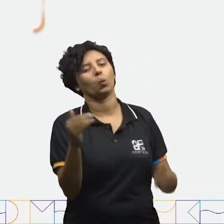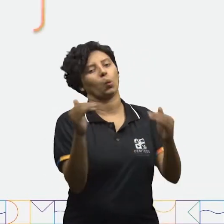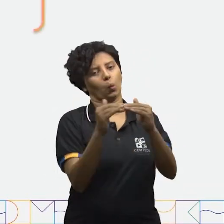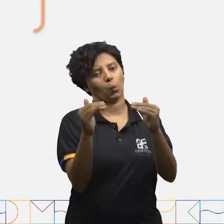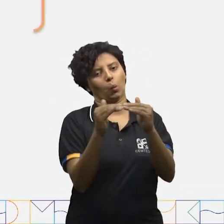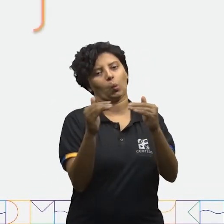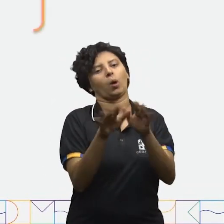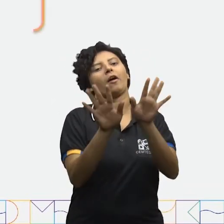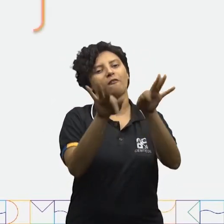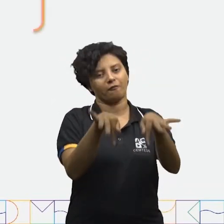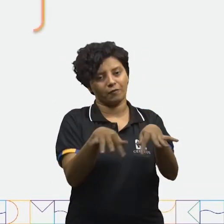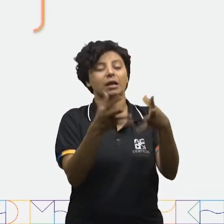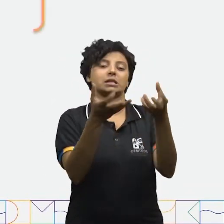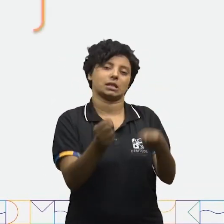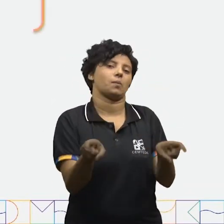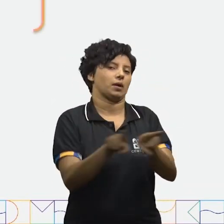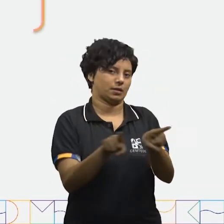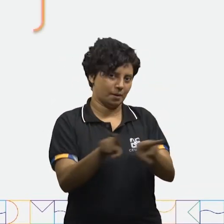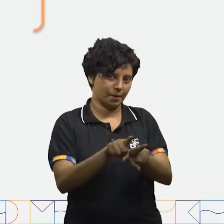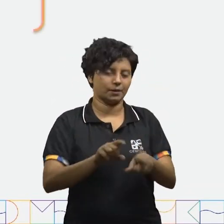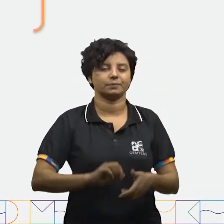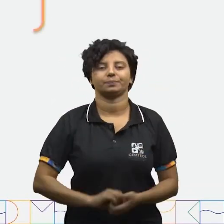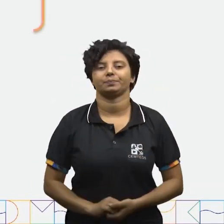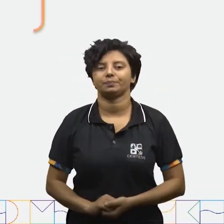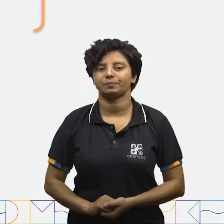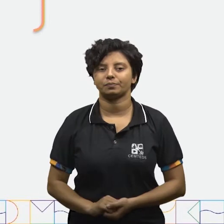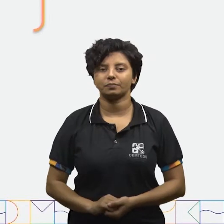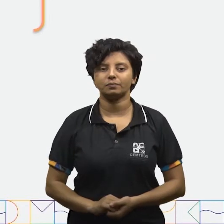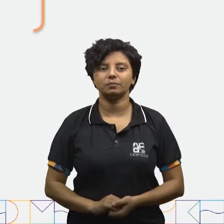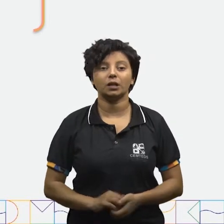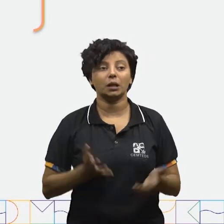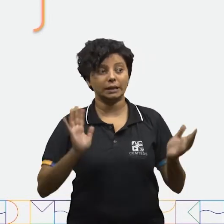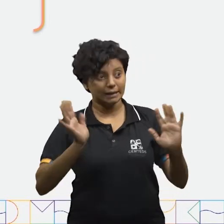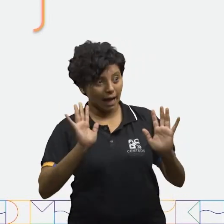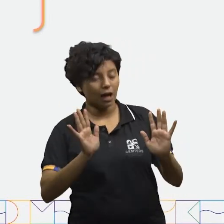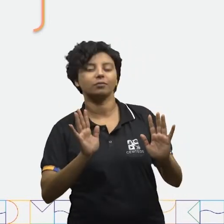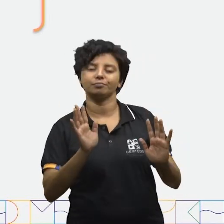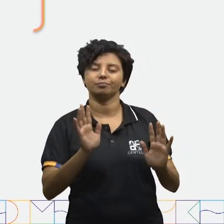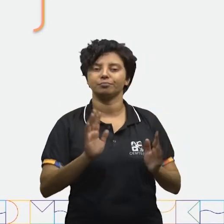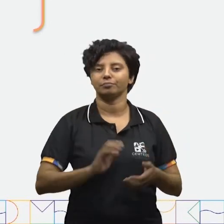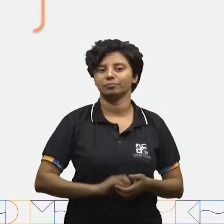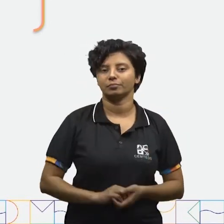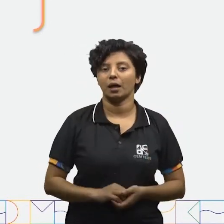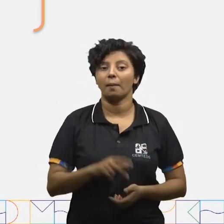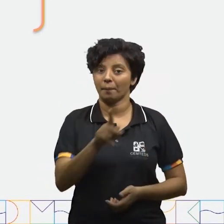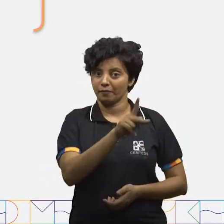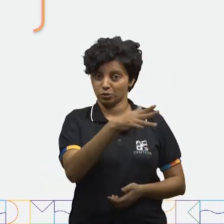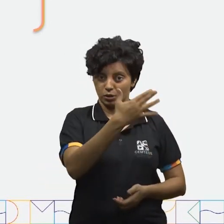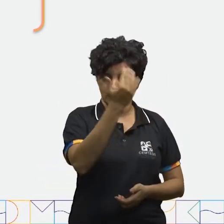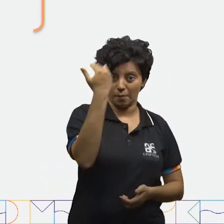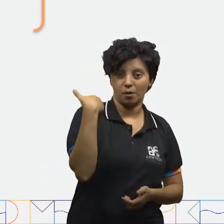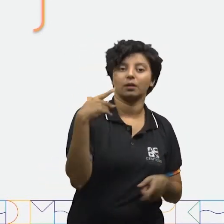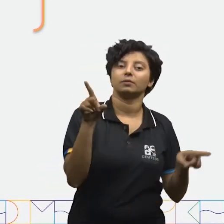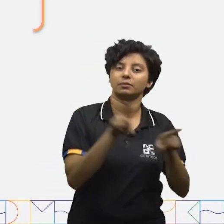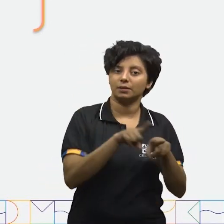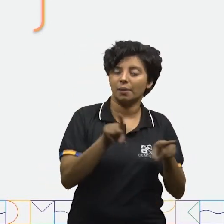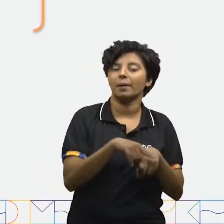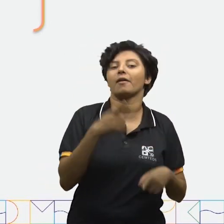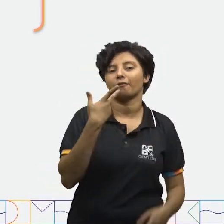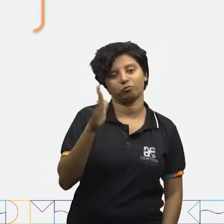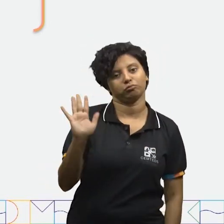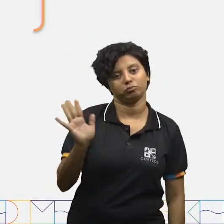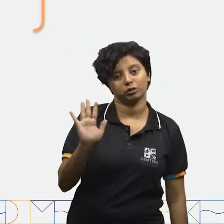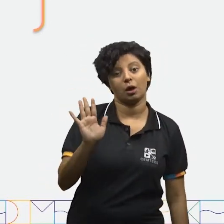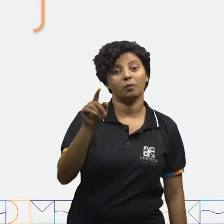duas concordamos e aceitamos o fim da conversa. Até nos despedimos uma da outra. E a professora Mônica também